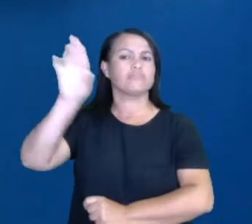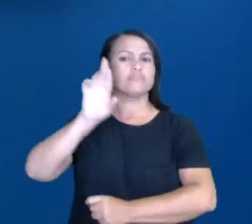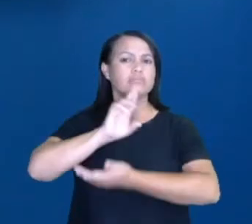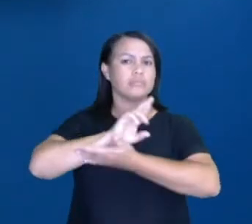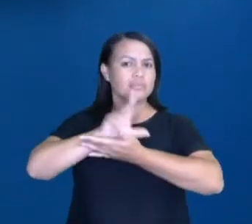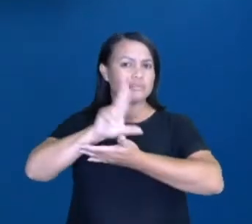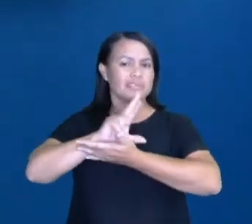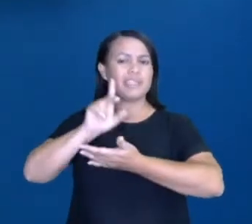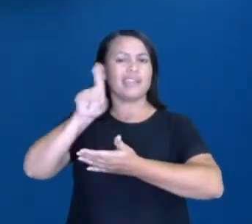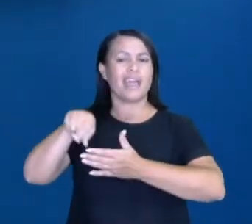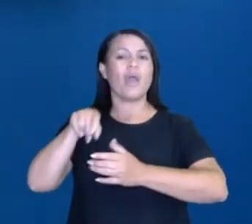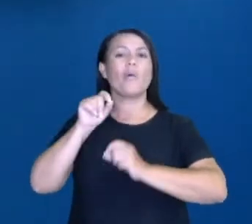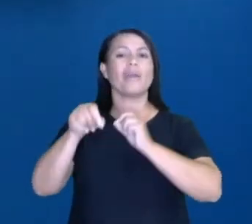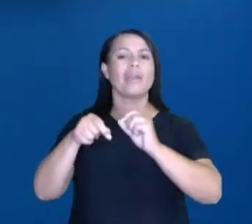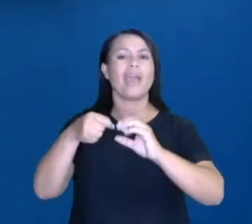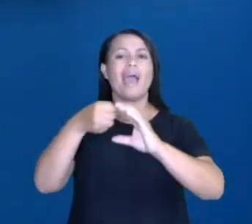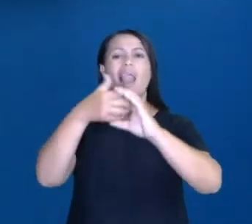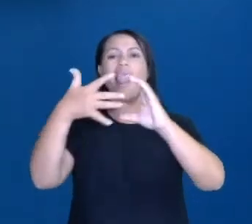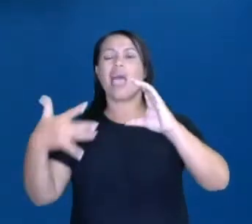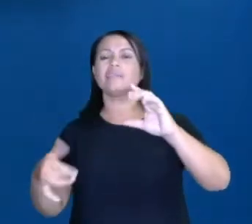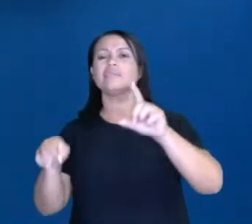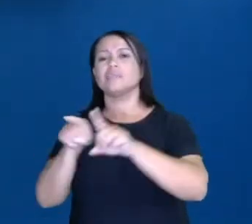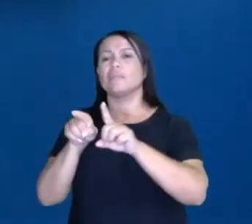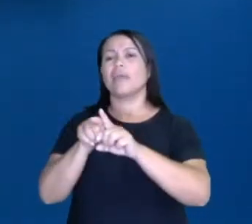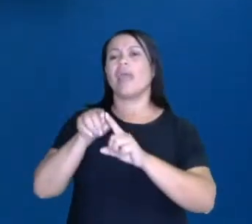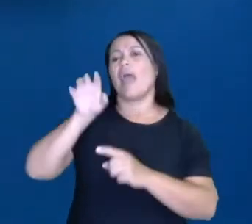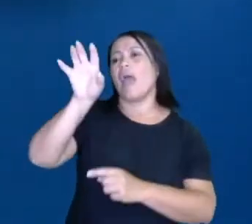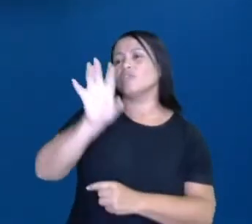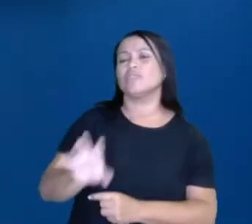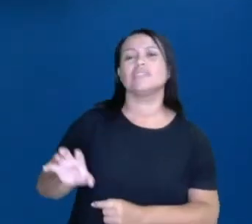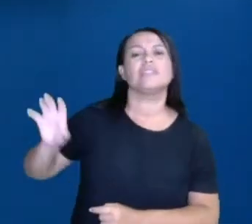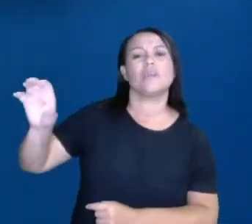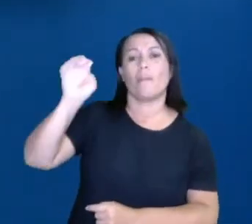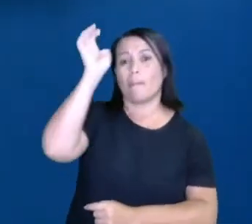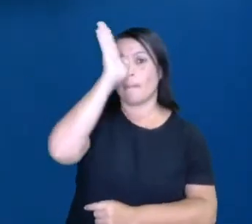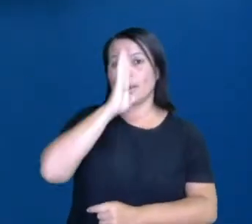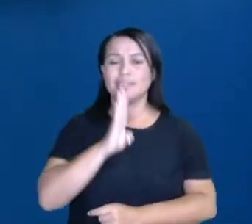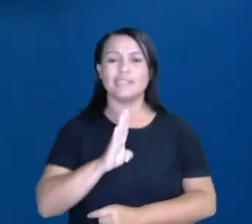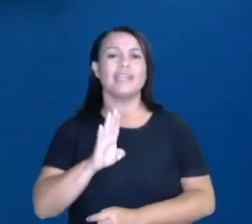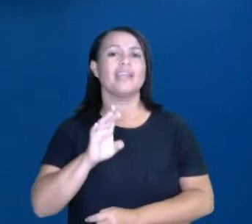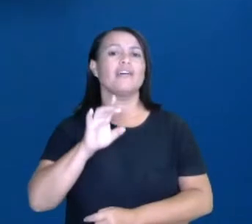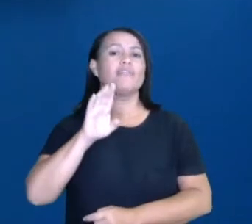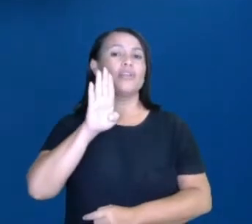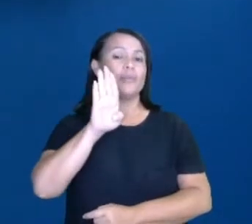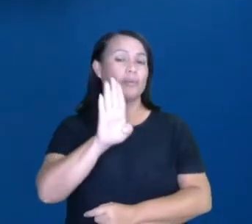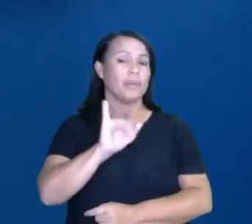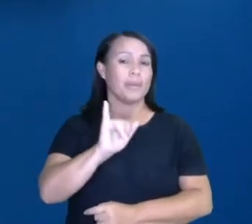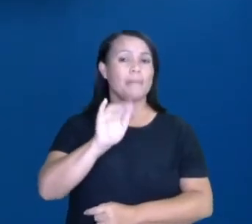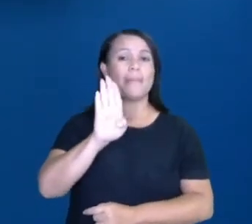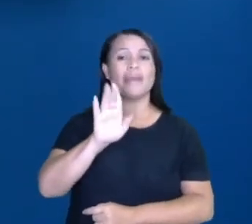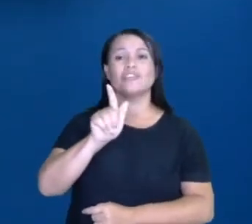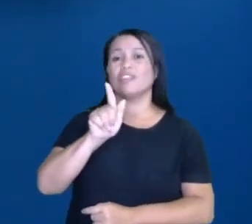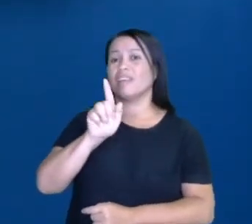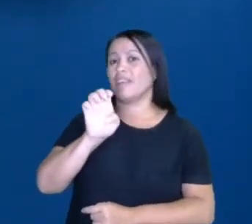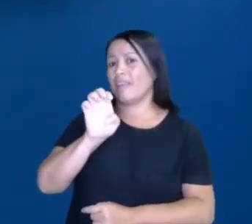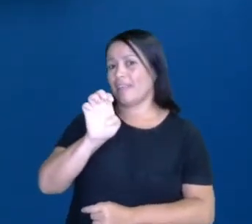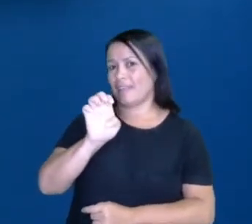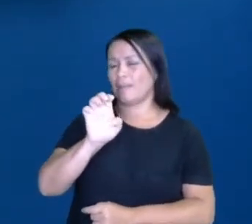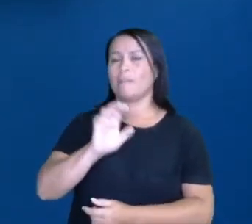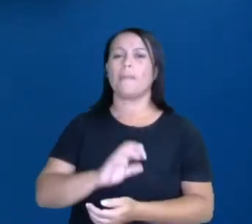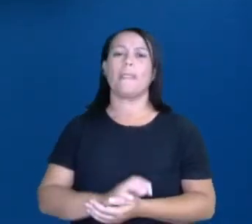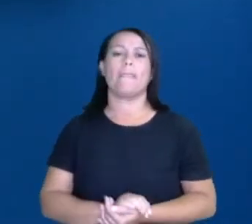é a classificação, né, a regionalização brasileira feita a partir do IBGE, que é o Instituto Brasileiro de